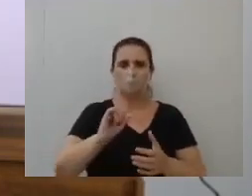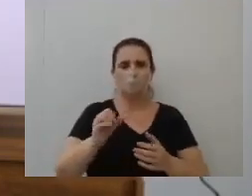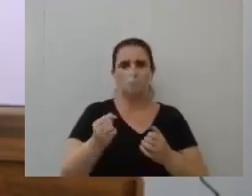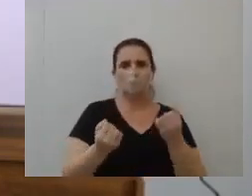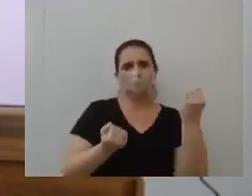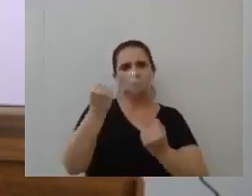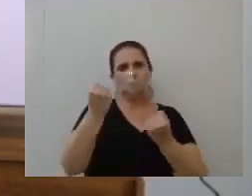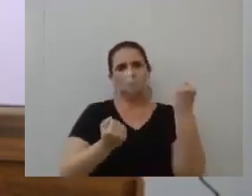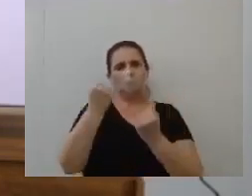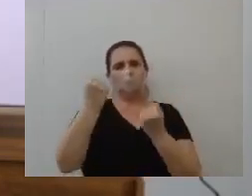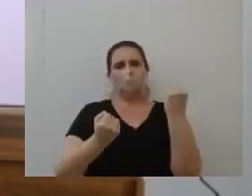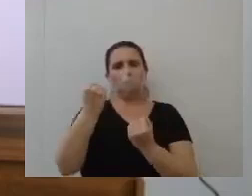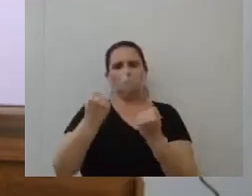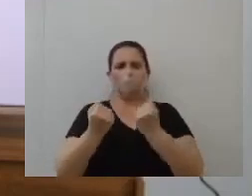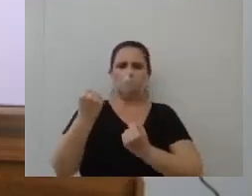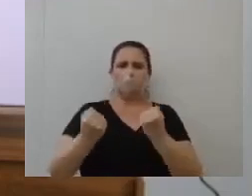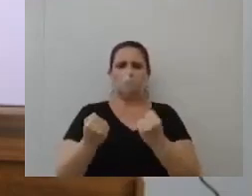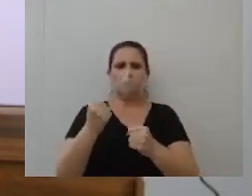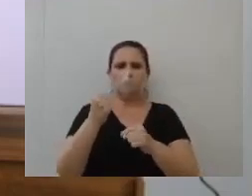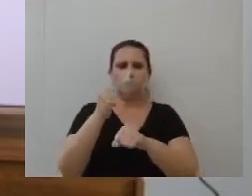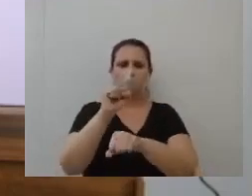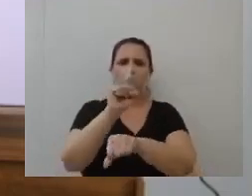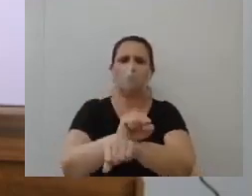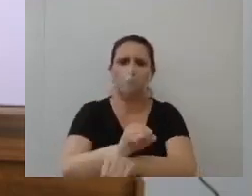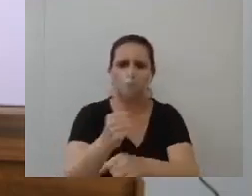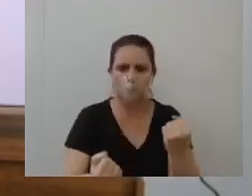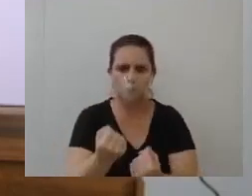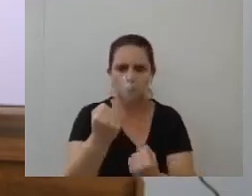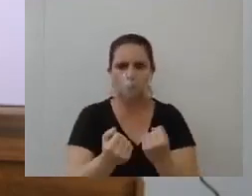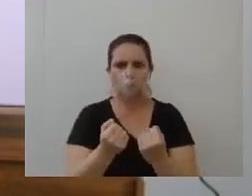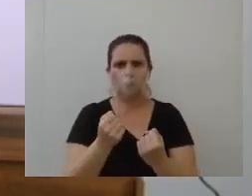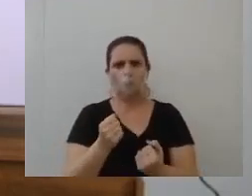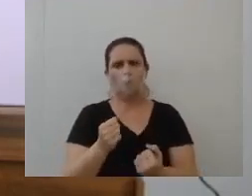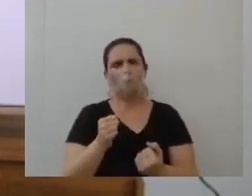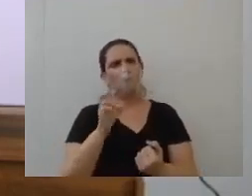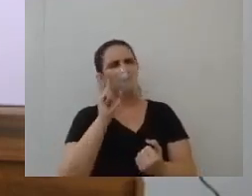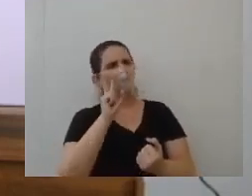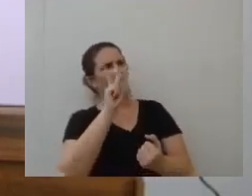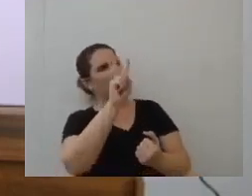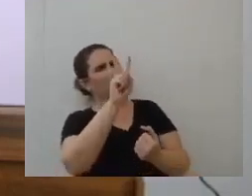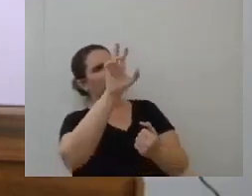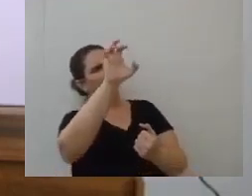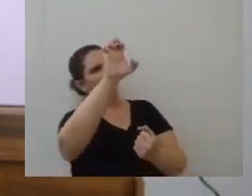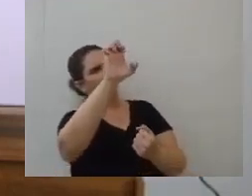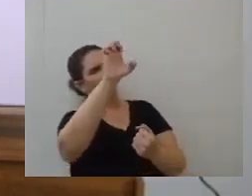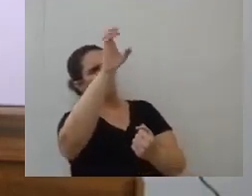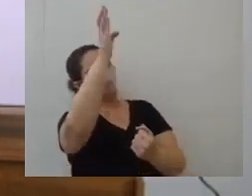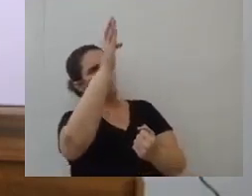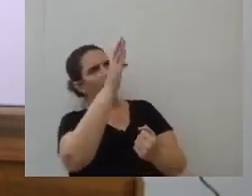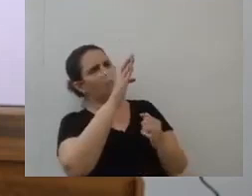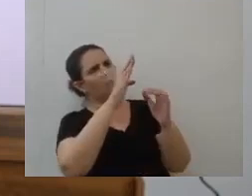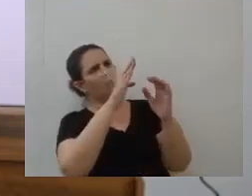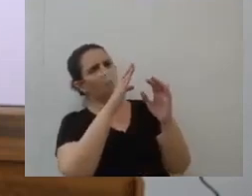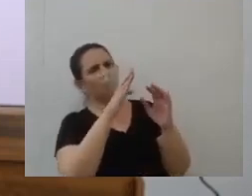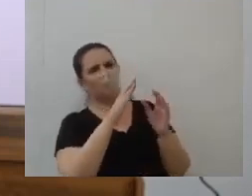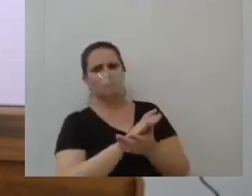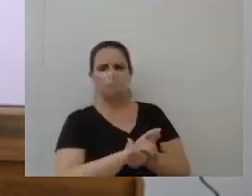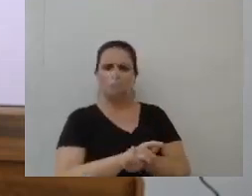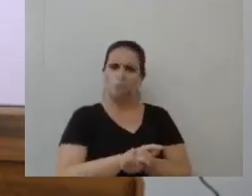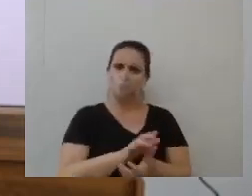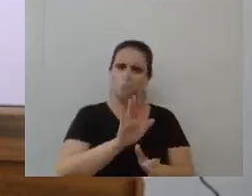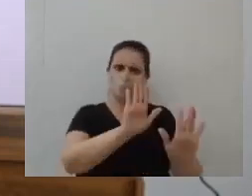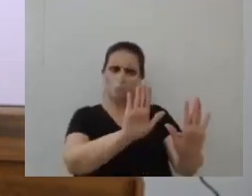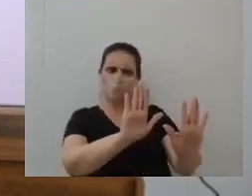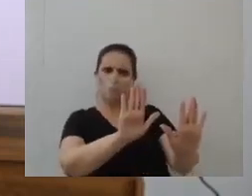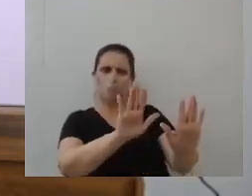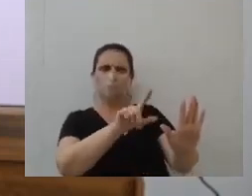vai tentar parar o seu carro, para pegar um segundo exemplo, e ver lá a letra E de escola cortada, ele pensa,